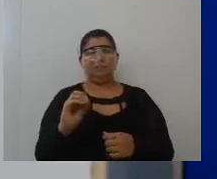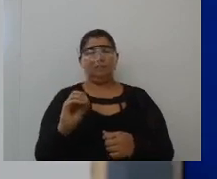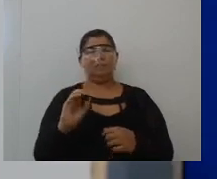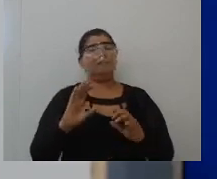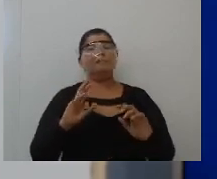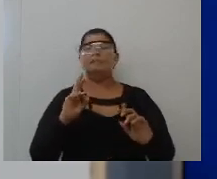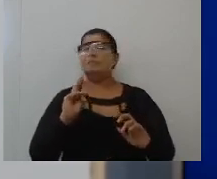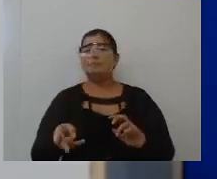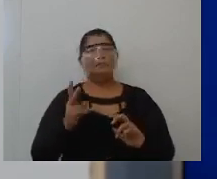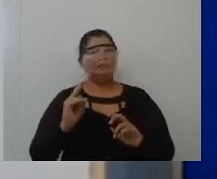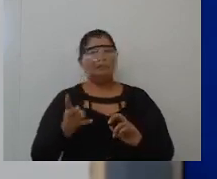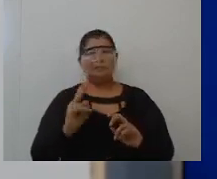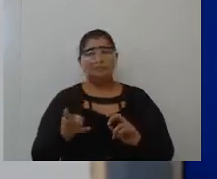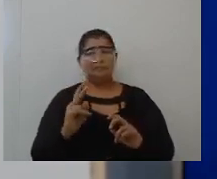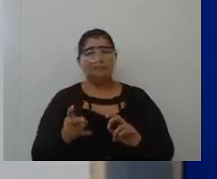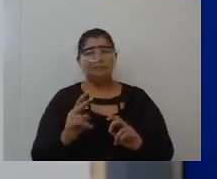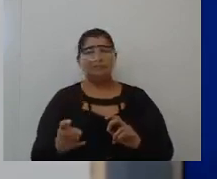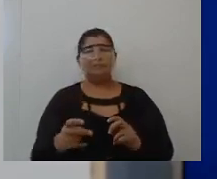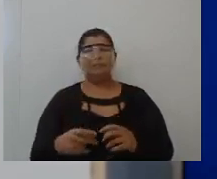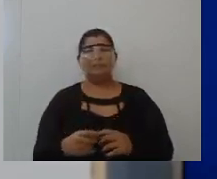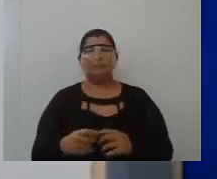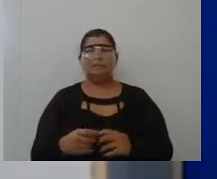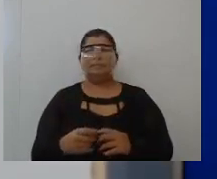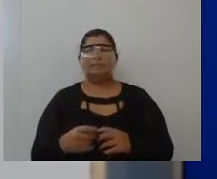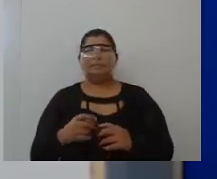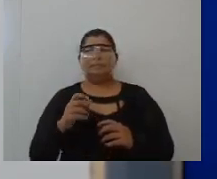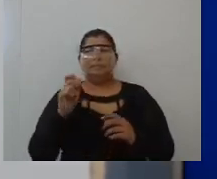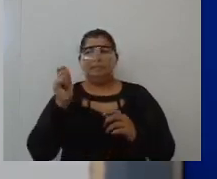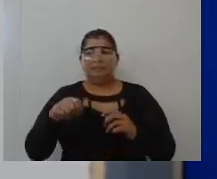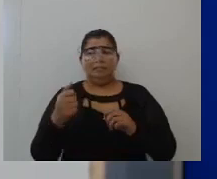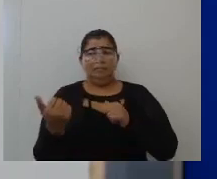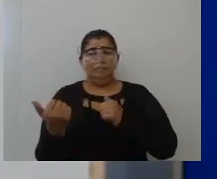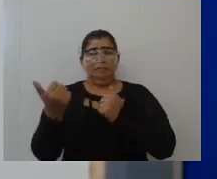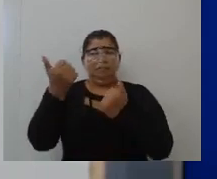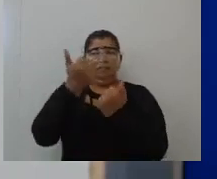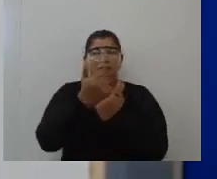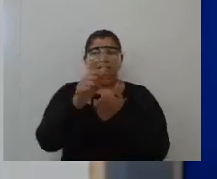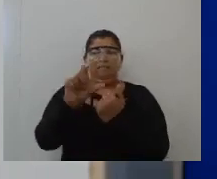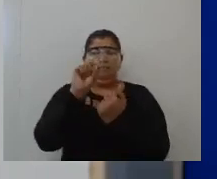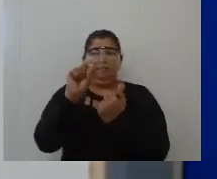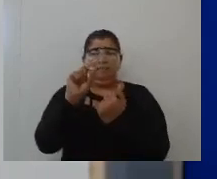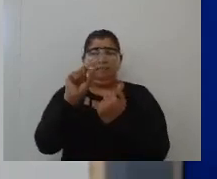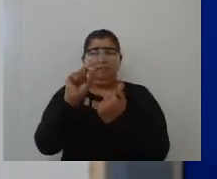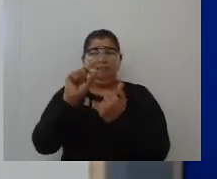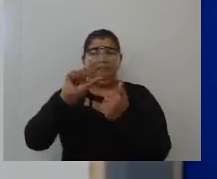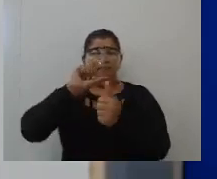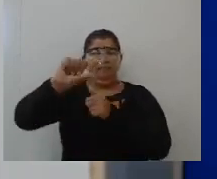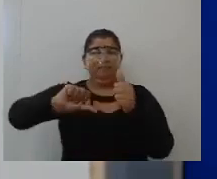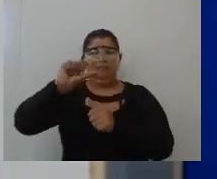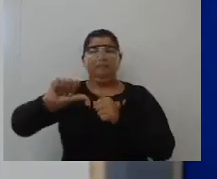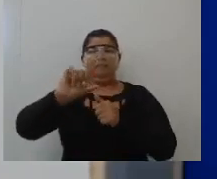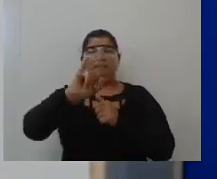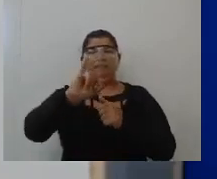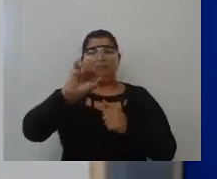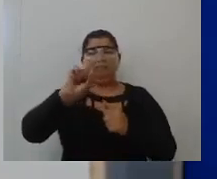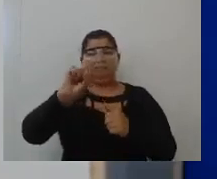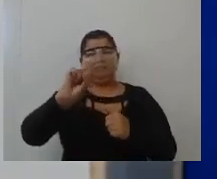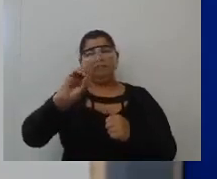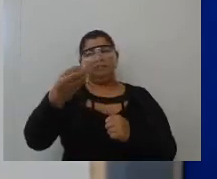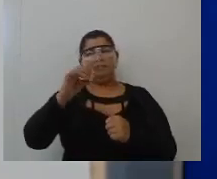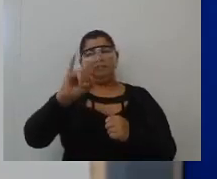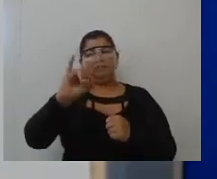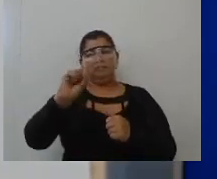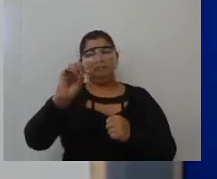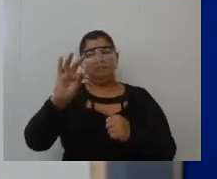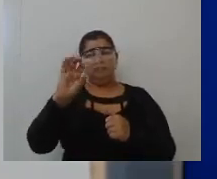Todas as vezes que eu puder substituir o que e o se por isso ou